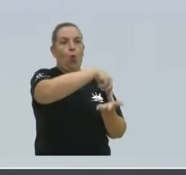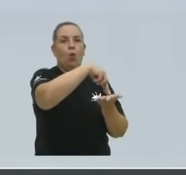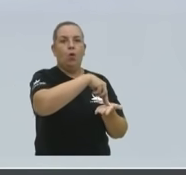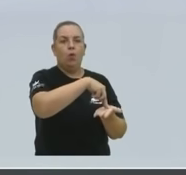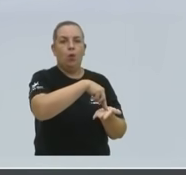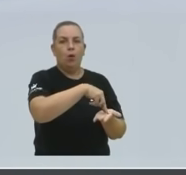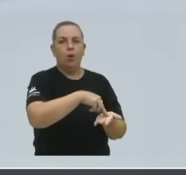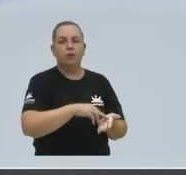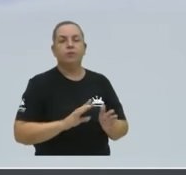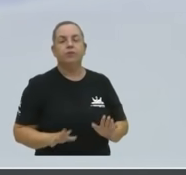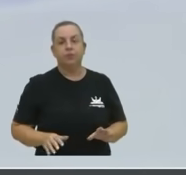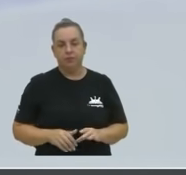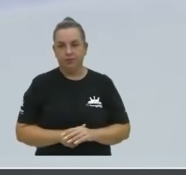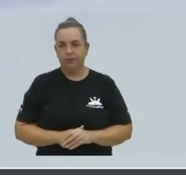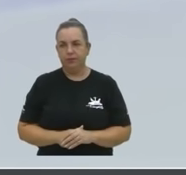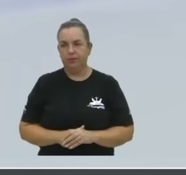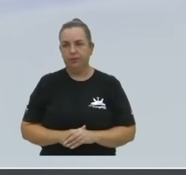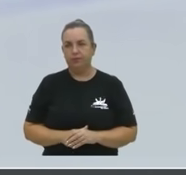voltou a morrer.